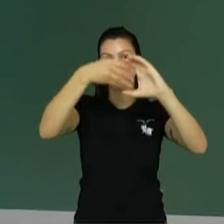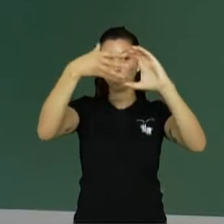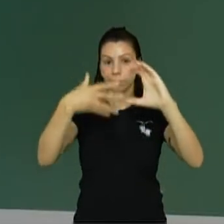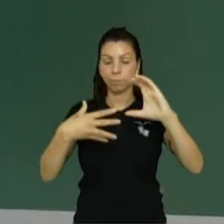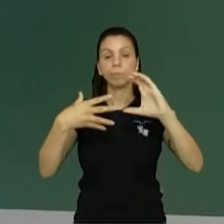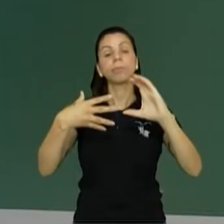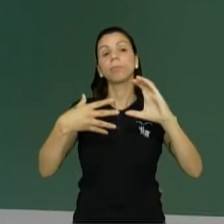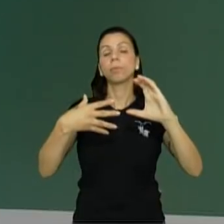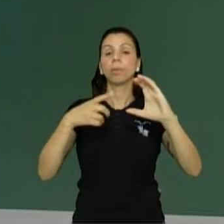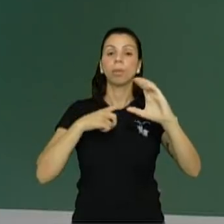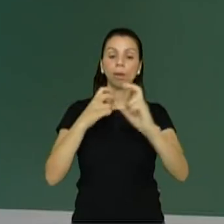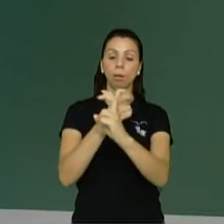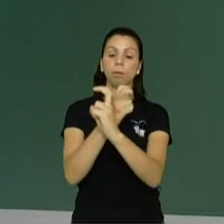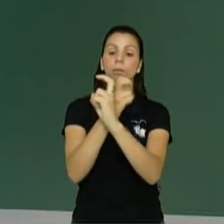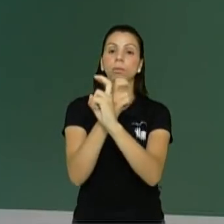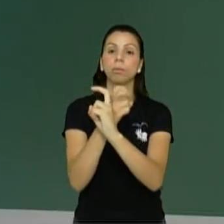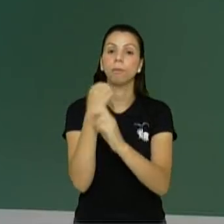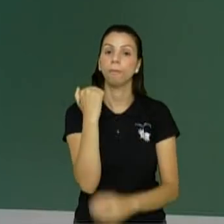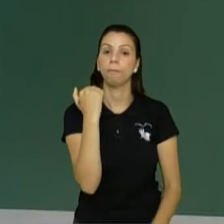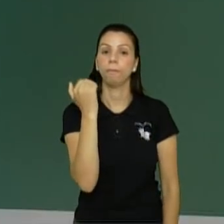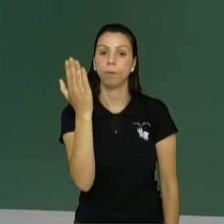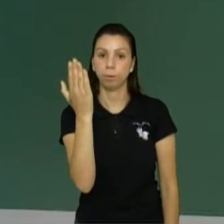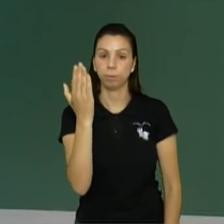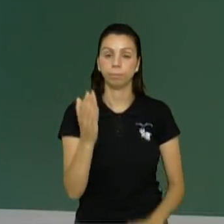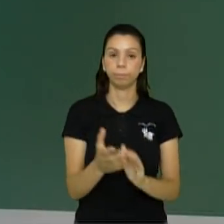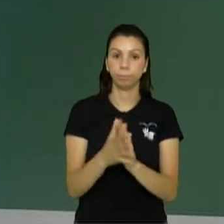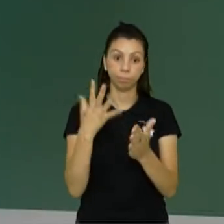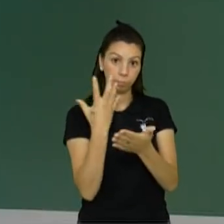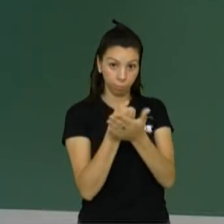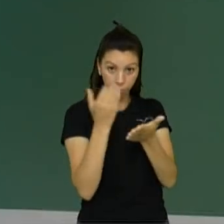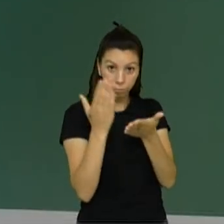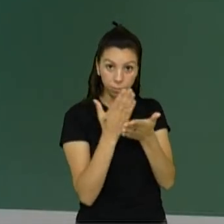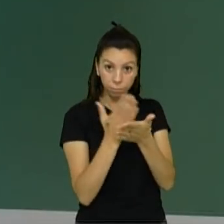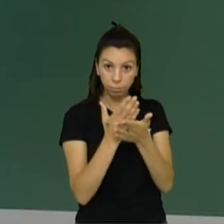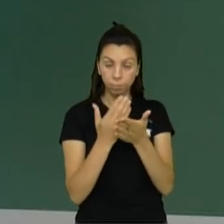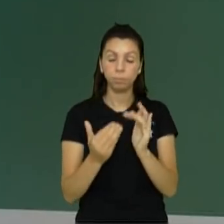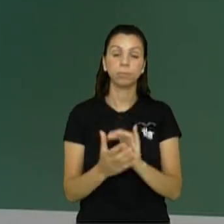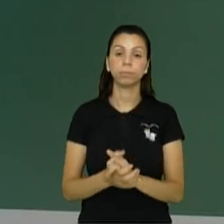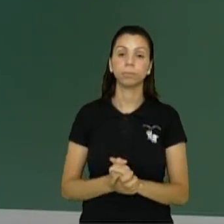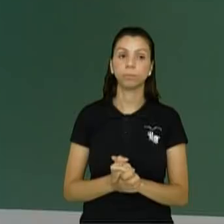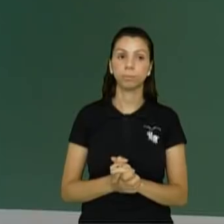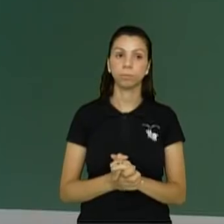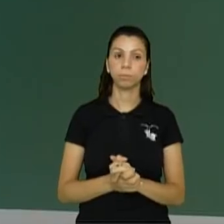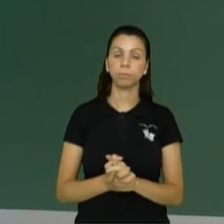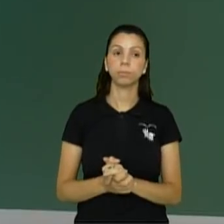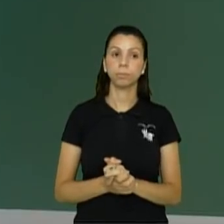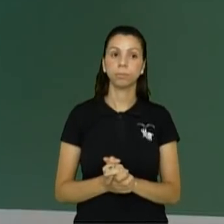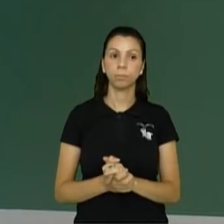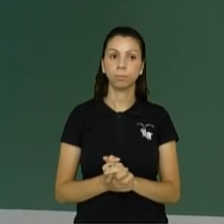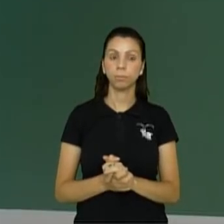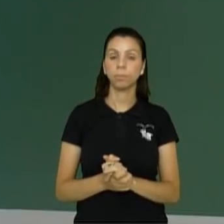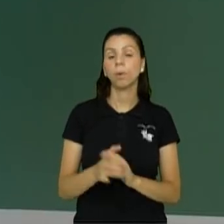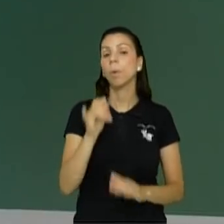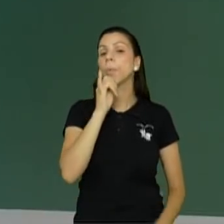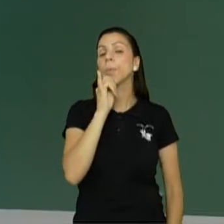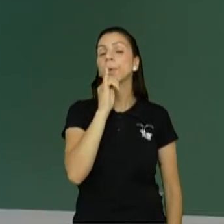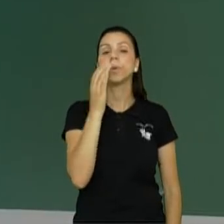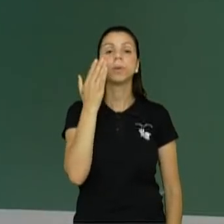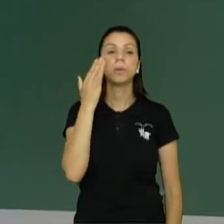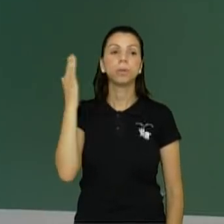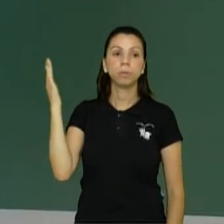é ter um esqueleto externo. Marca no seu caderno. Quando ele vai fazer essa